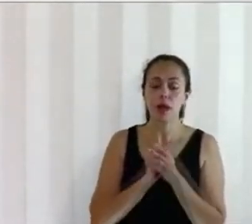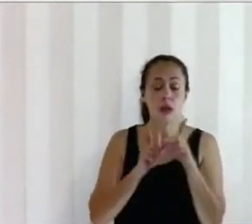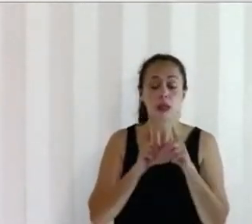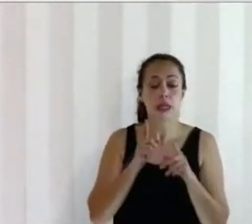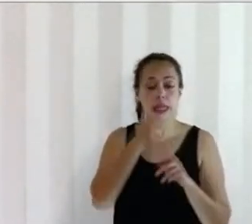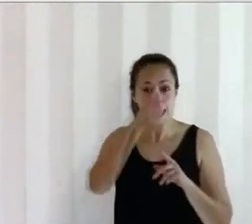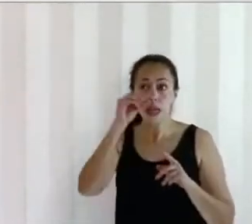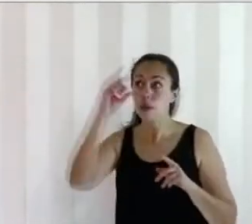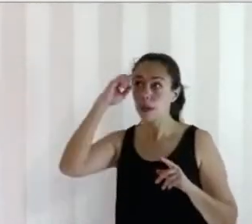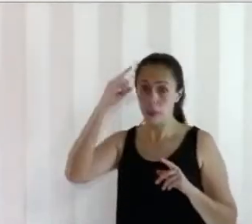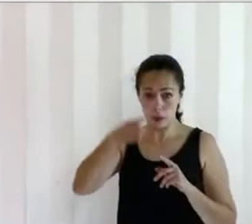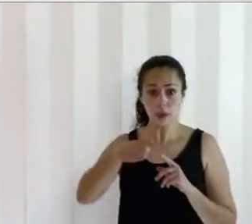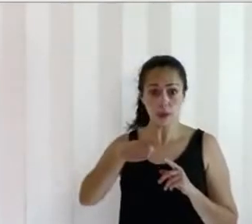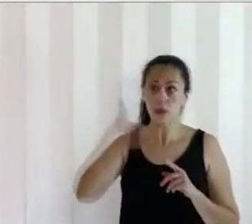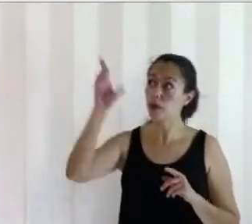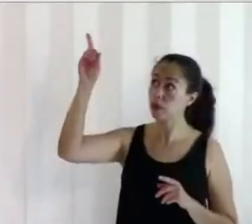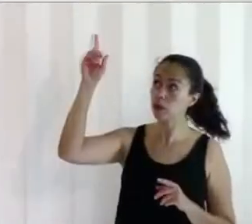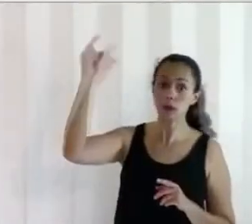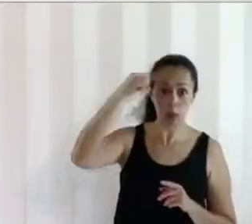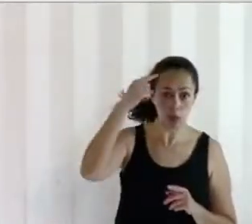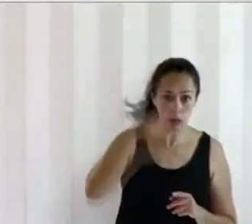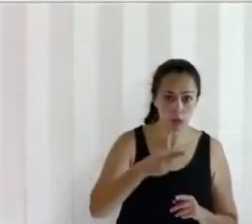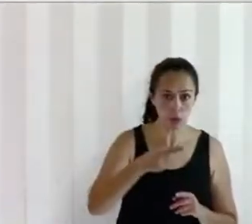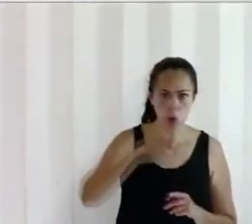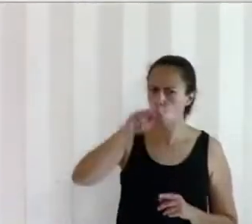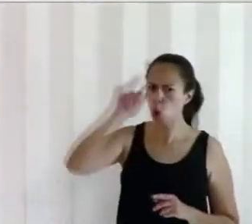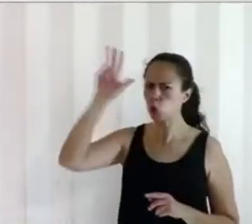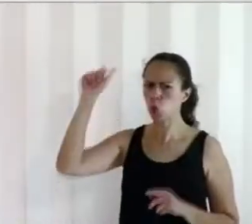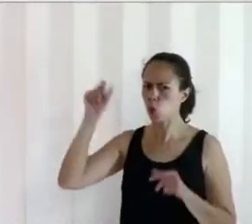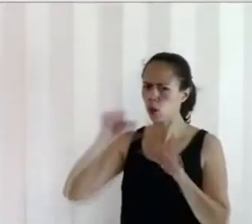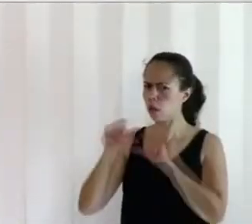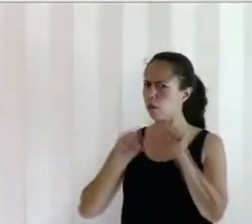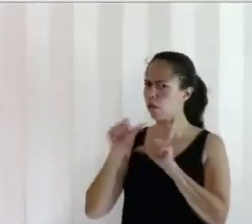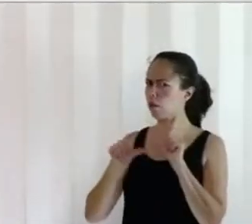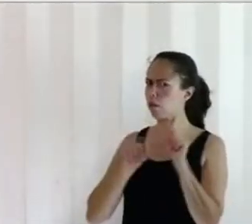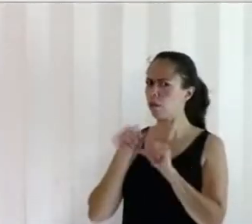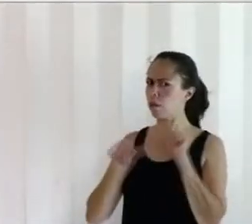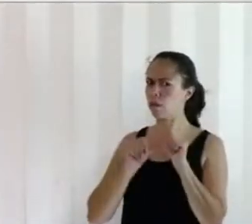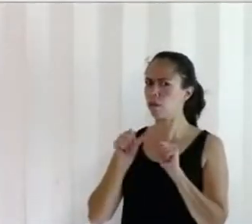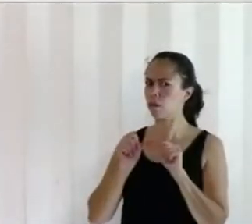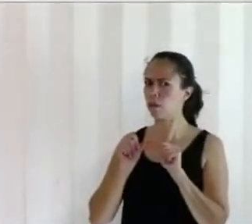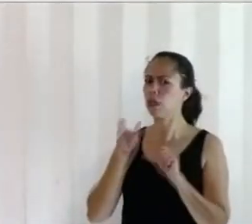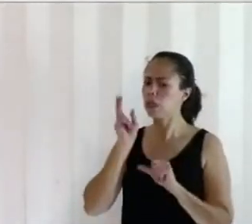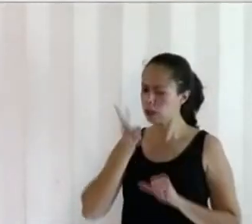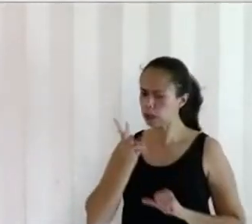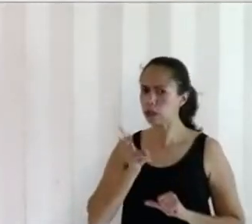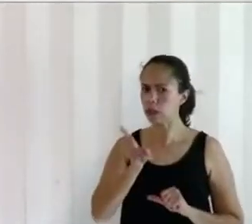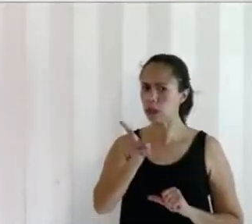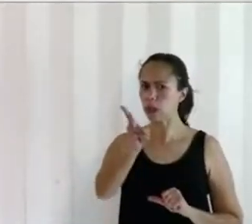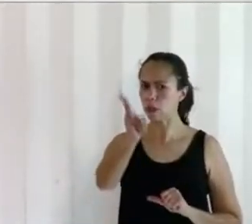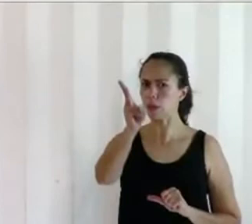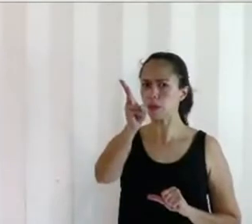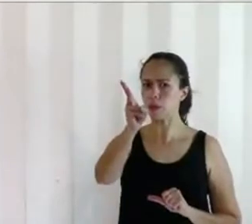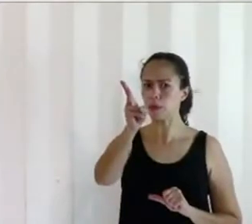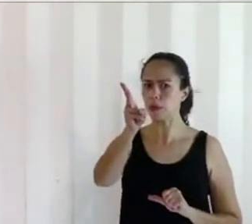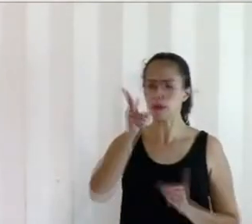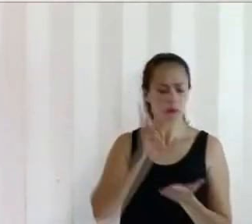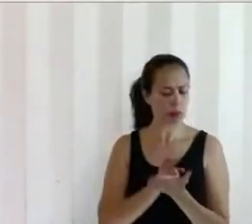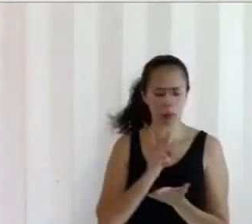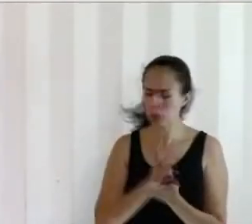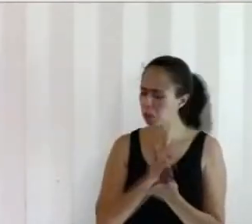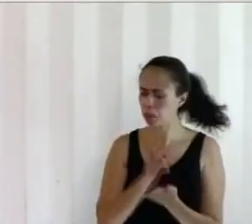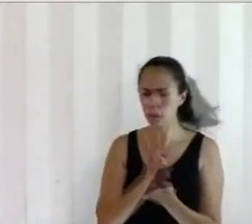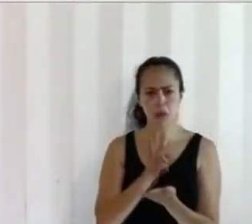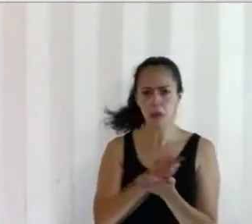vontade. Deus nunca mudou um i ou um tio dos 10 mandamentos. Ele sempre